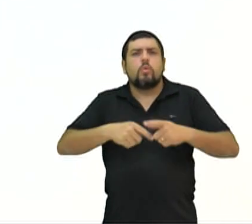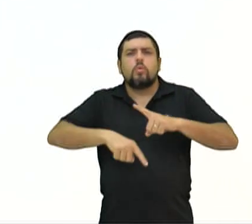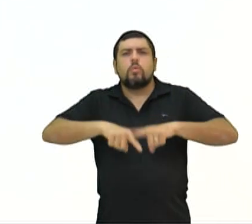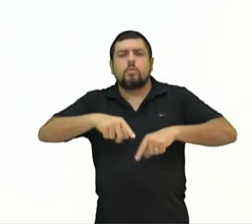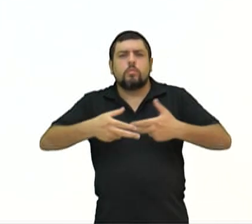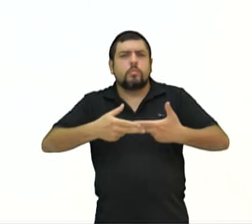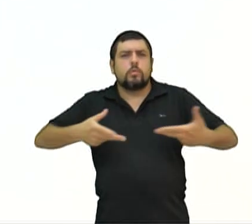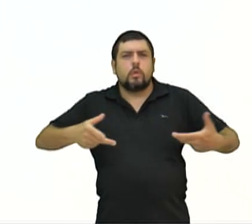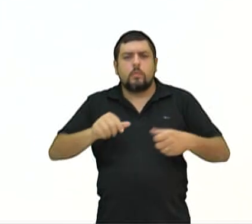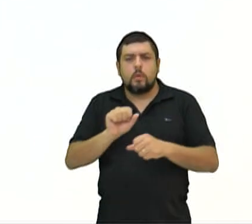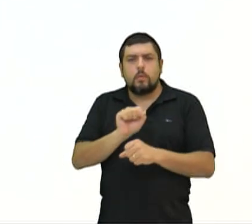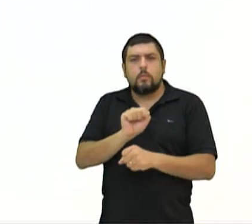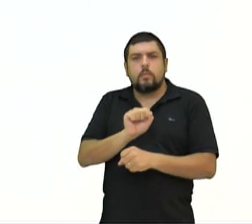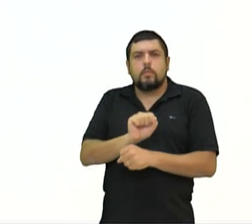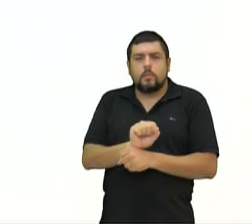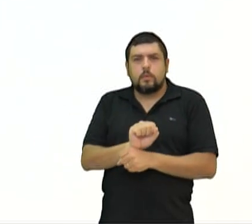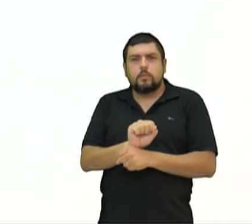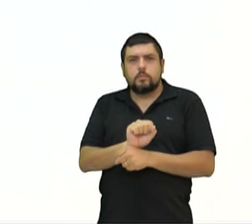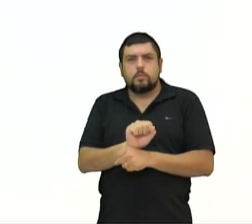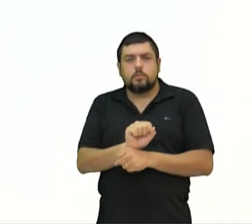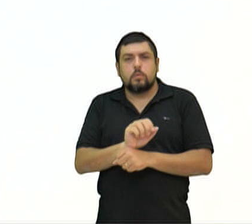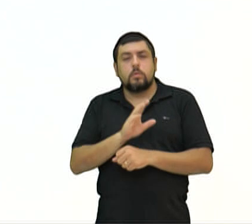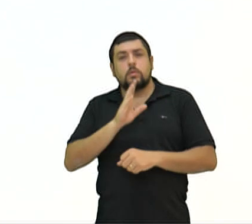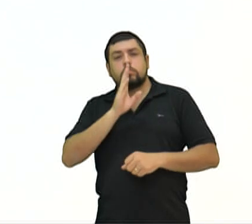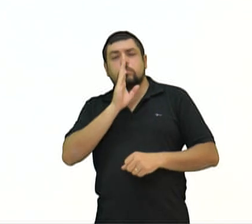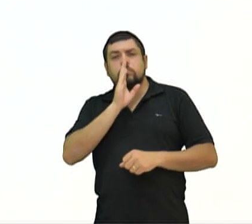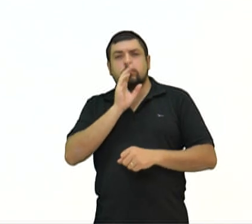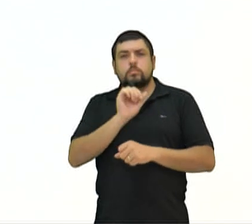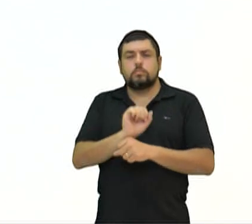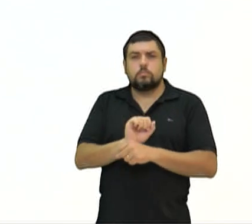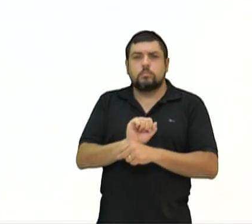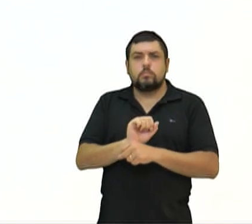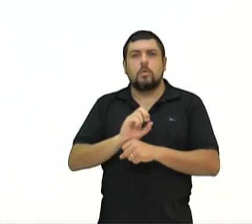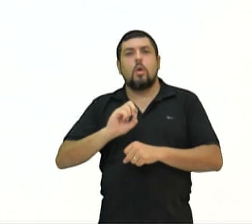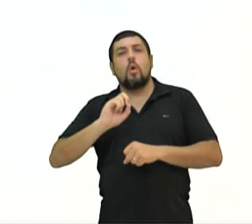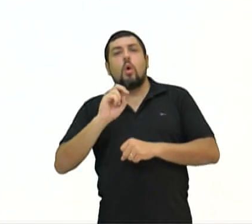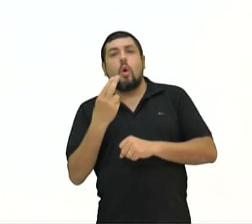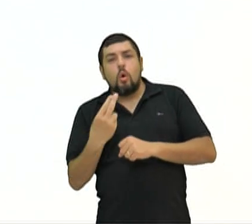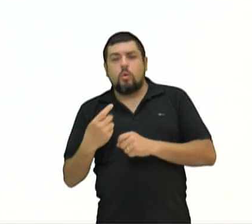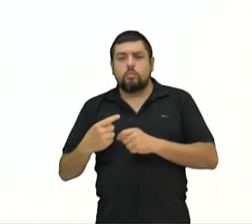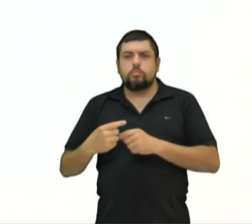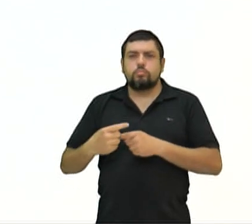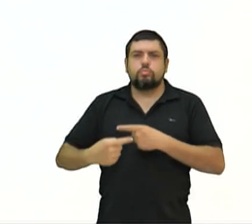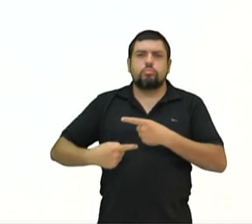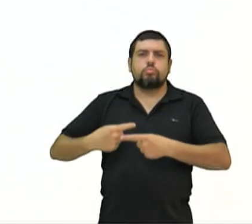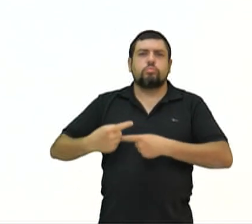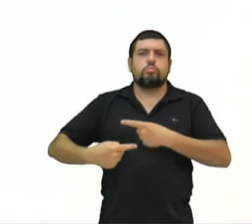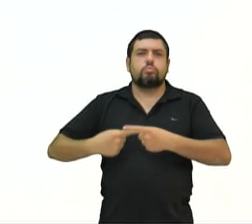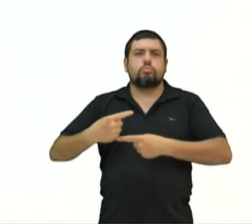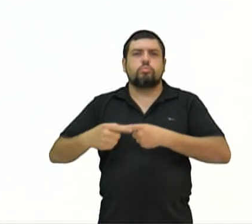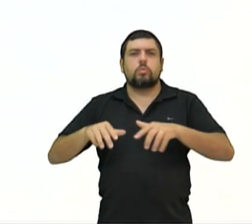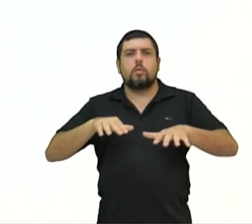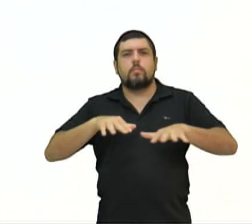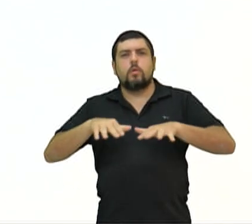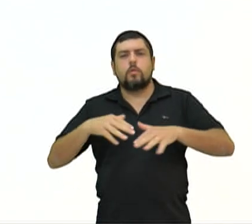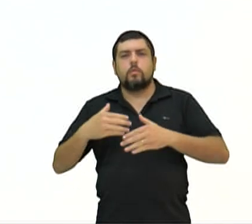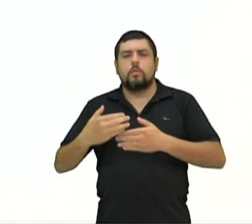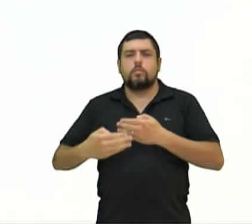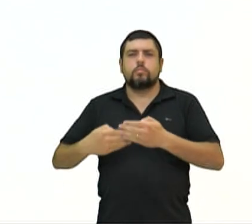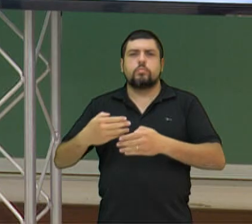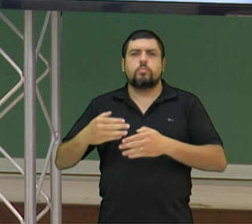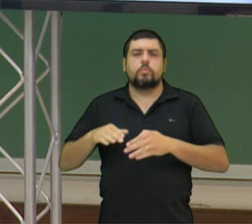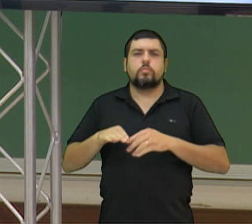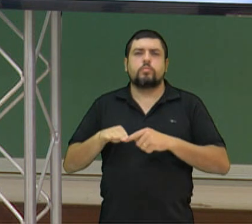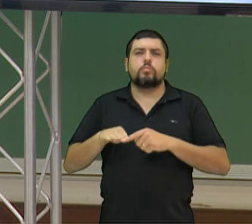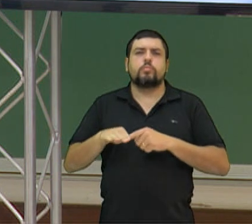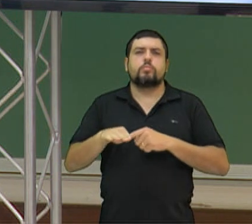seu equilíbrio estático, né, em repouso, ou equilíbrio dinâmico, né? Lembrando, o que é o equilíbrio estático? É a tendência do objeto